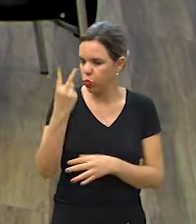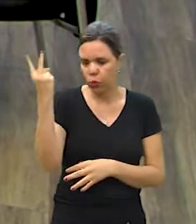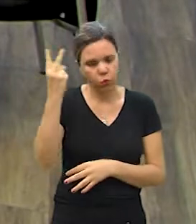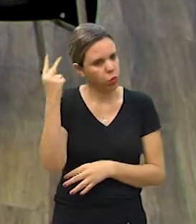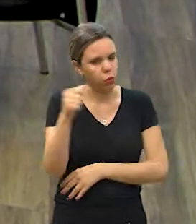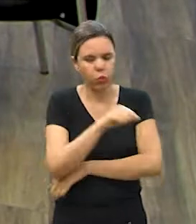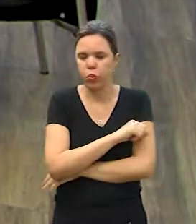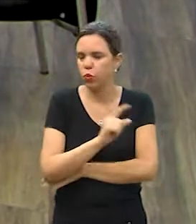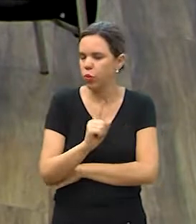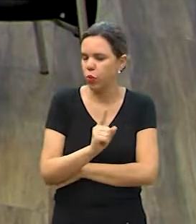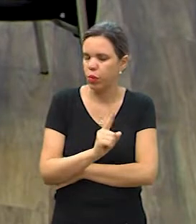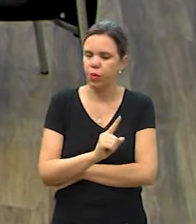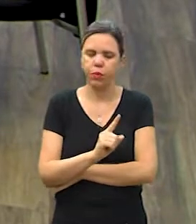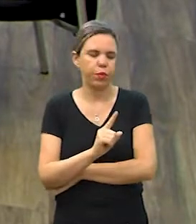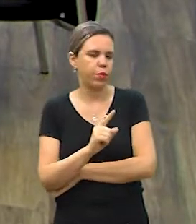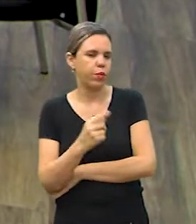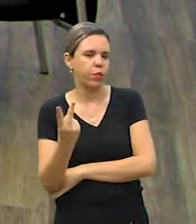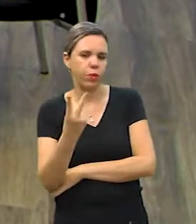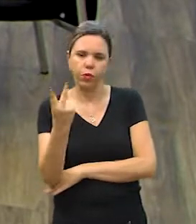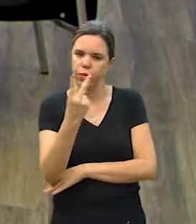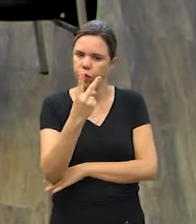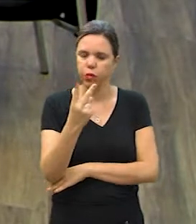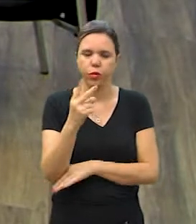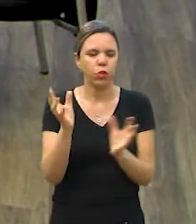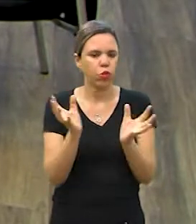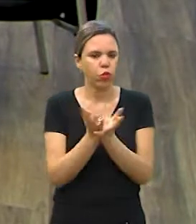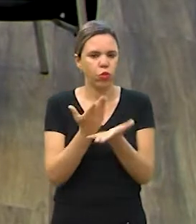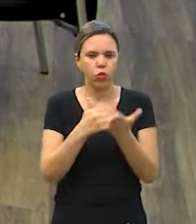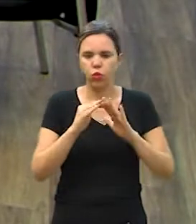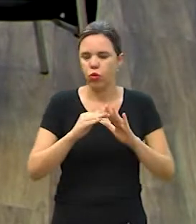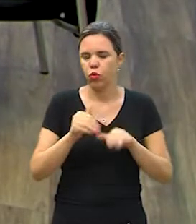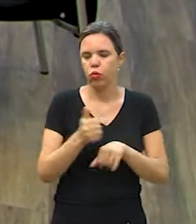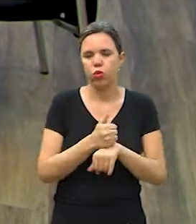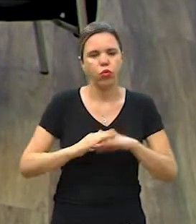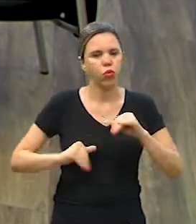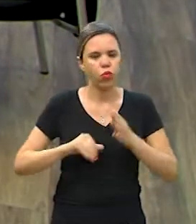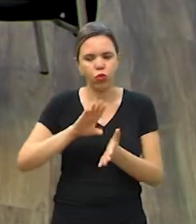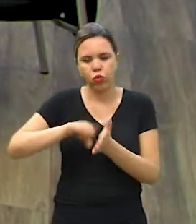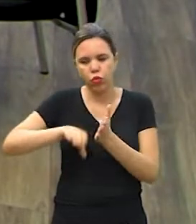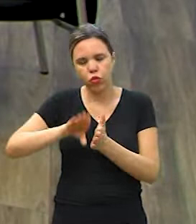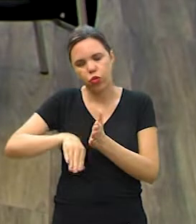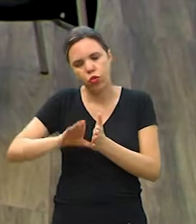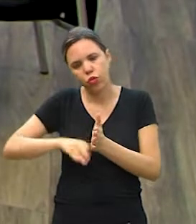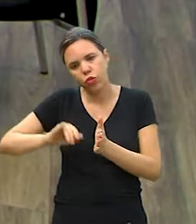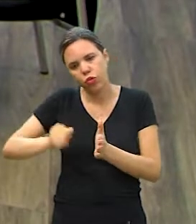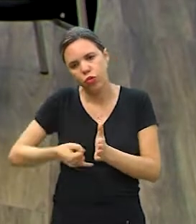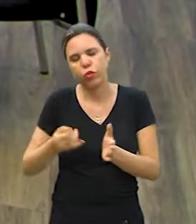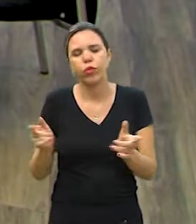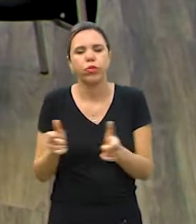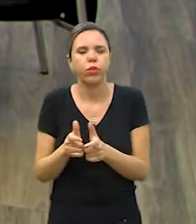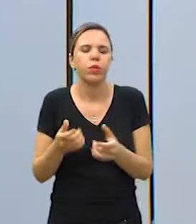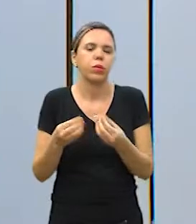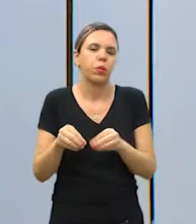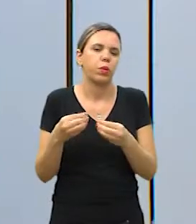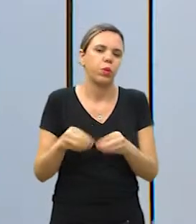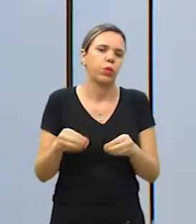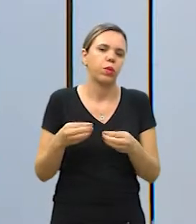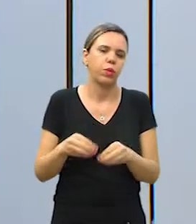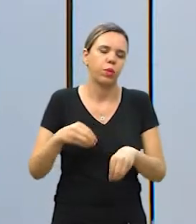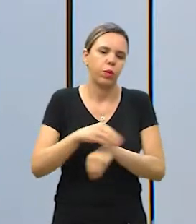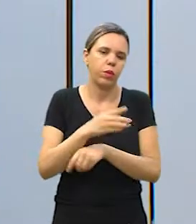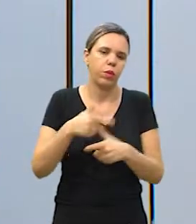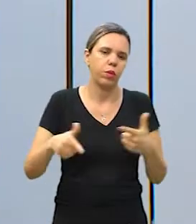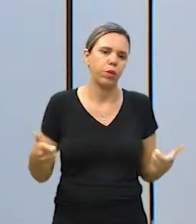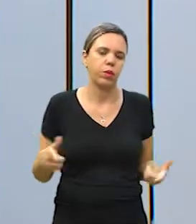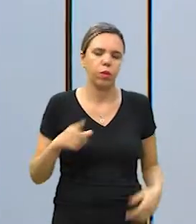se prioriza o aluno, não se prioriza a comunidade escolar. Cada vez eles tiram mais, né? E isso traz